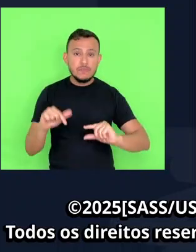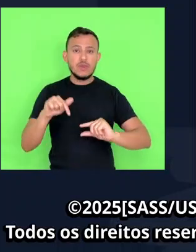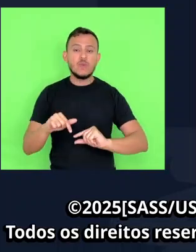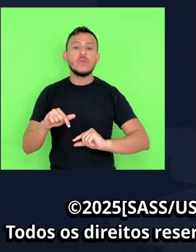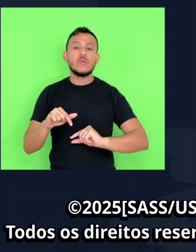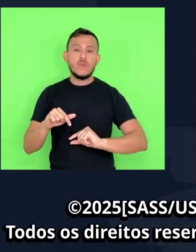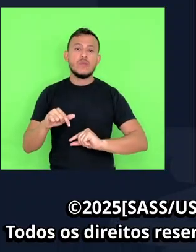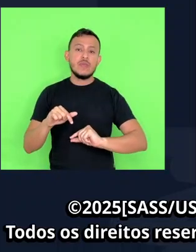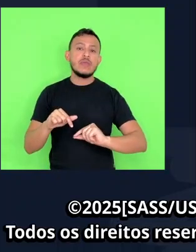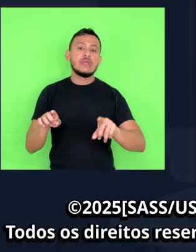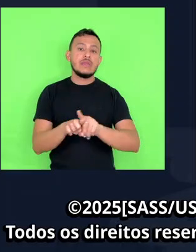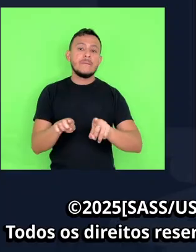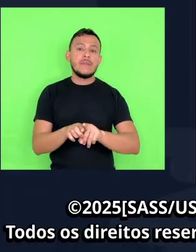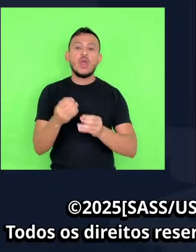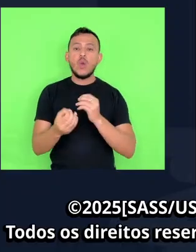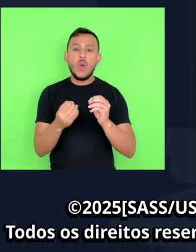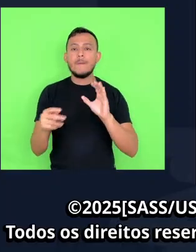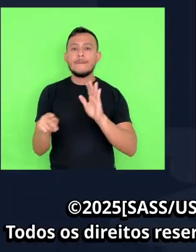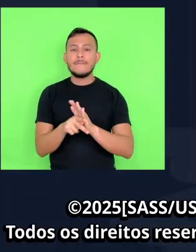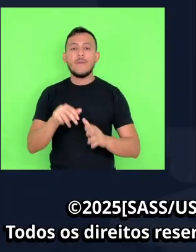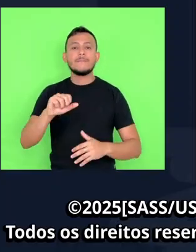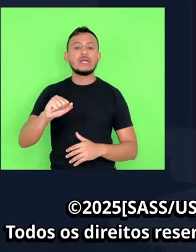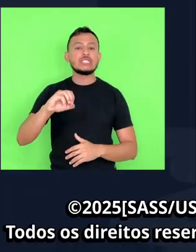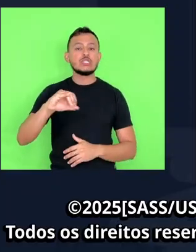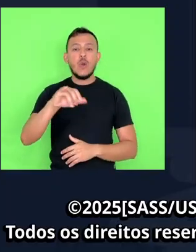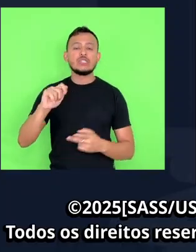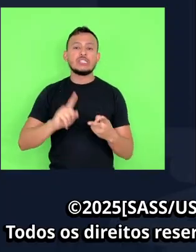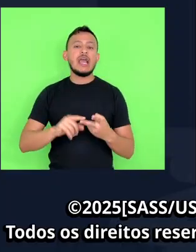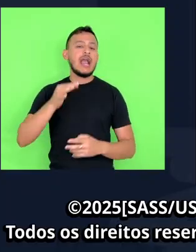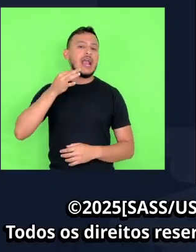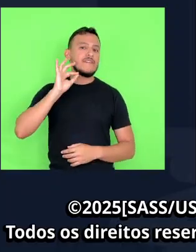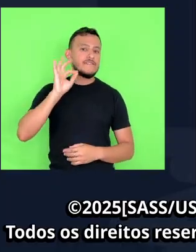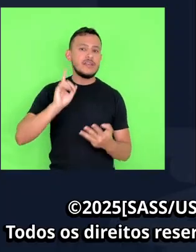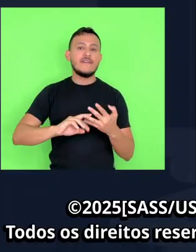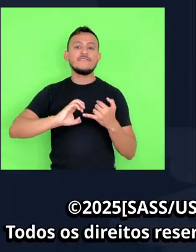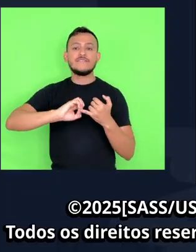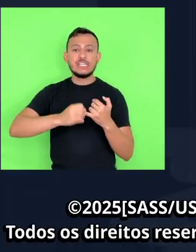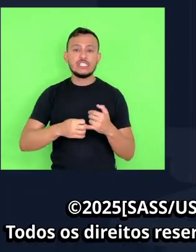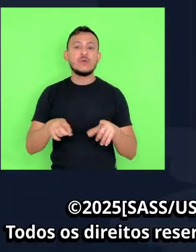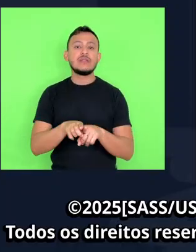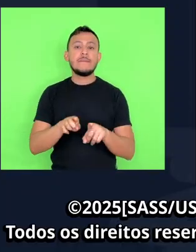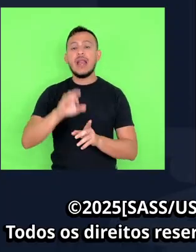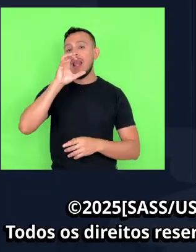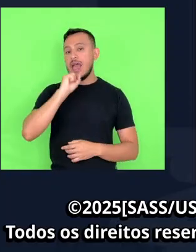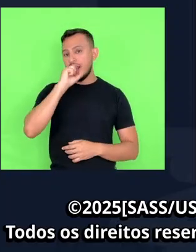abelhas polinizadoras de cultivos como soja, café, feijão e